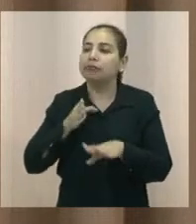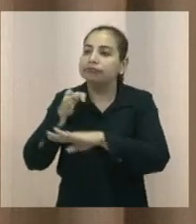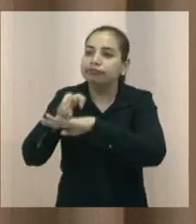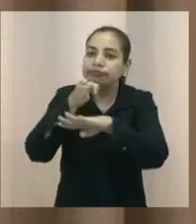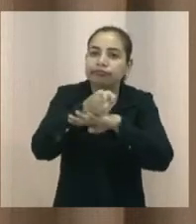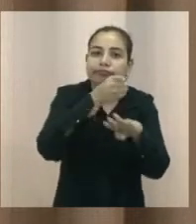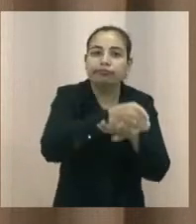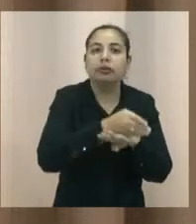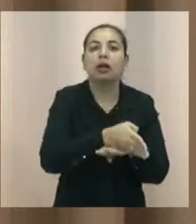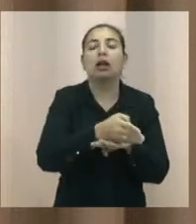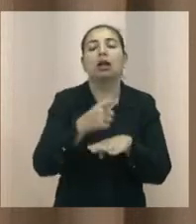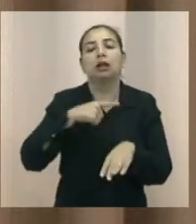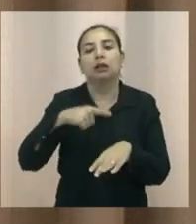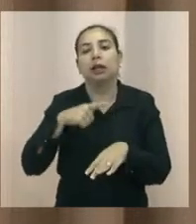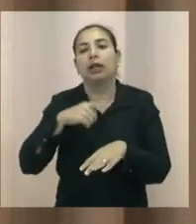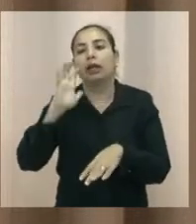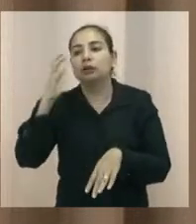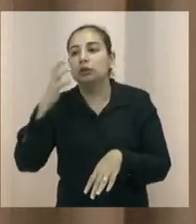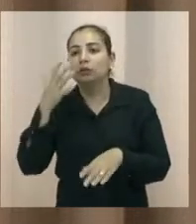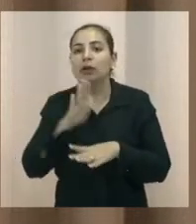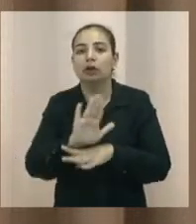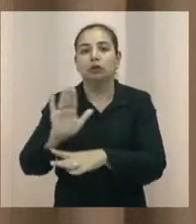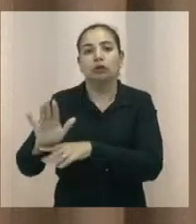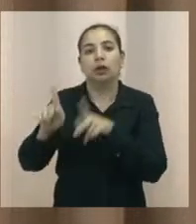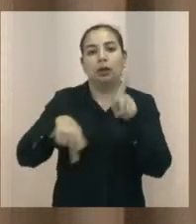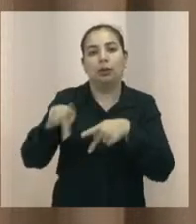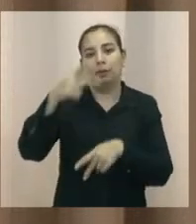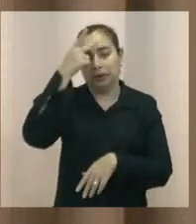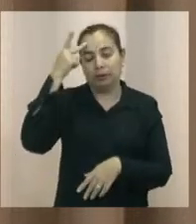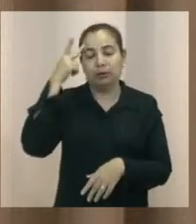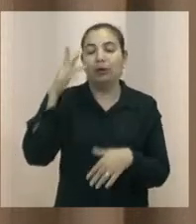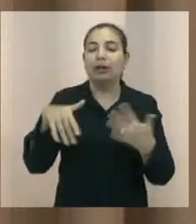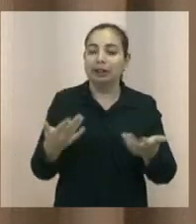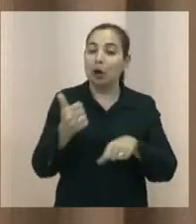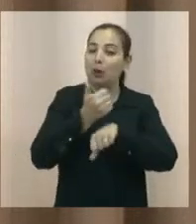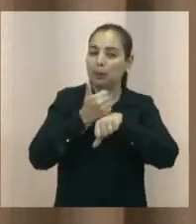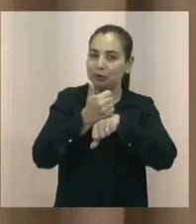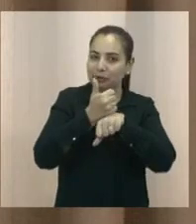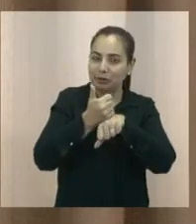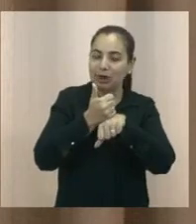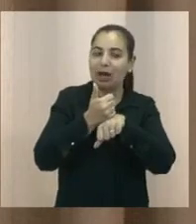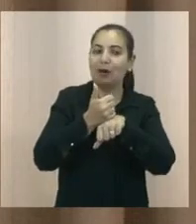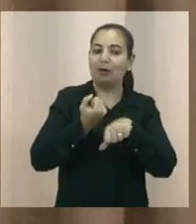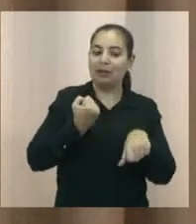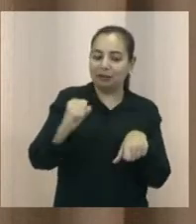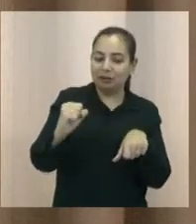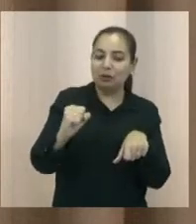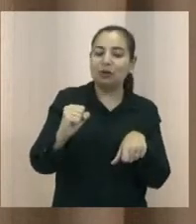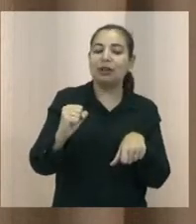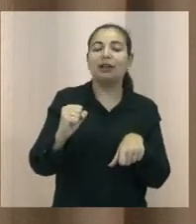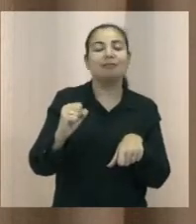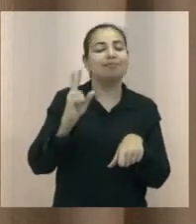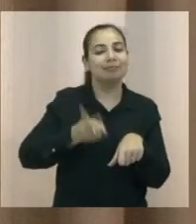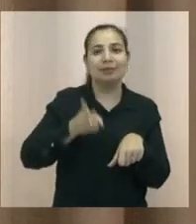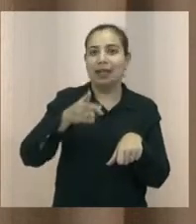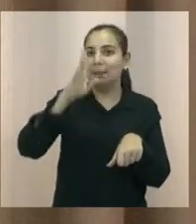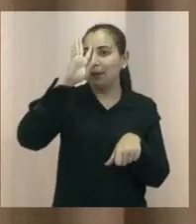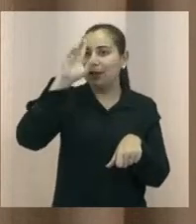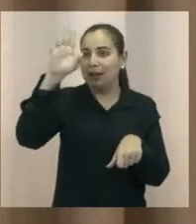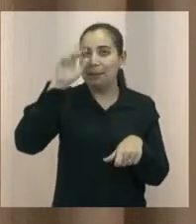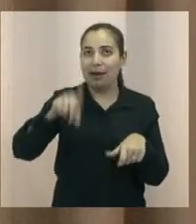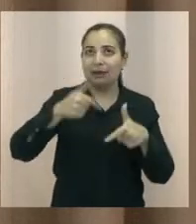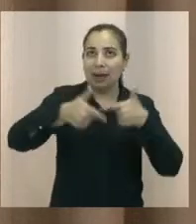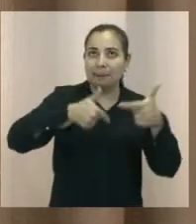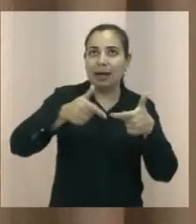fundamental. E é por amor, sim. Sem amor, não há que se falar em defensoria e não há que se falar também no trabalho